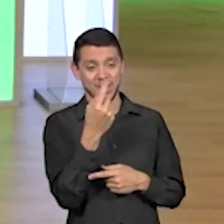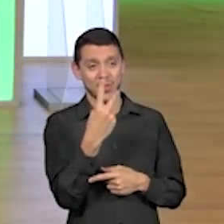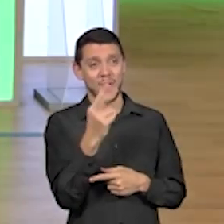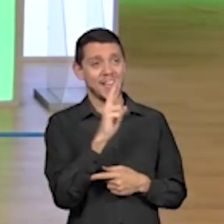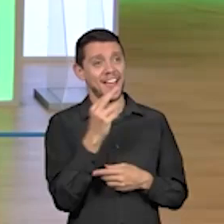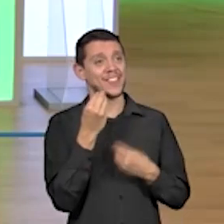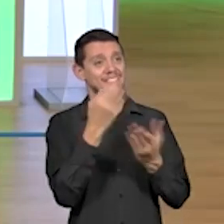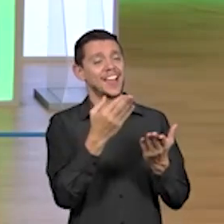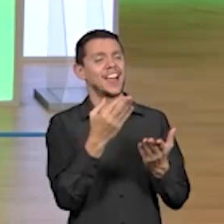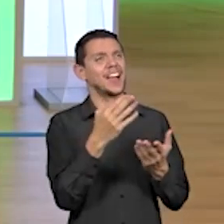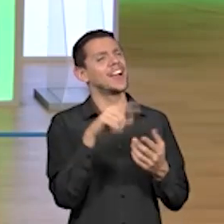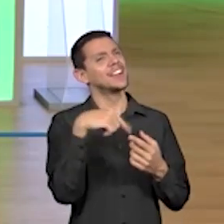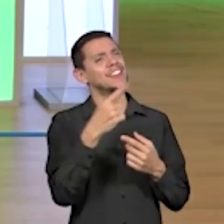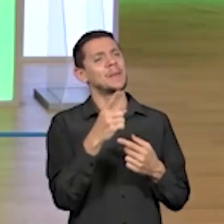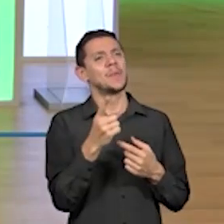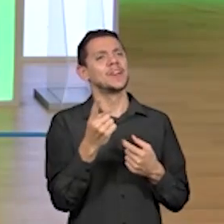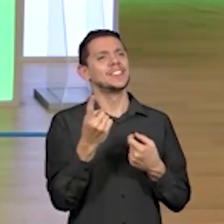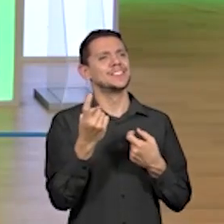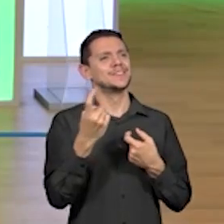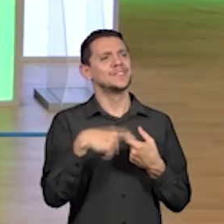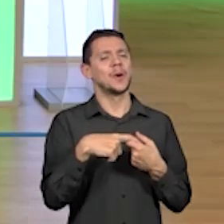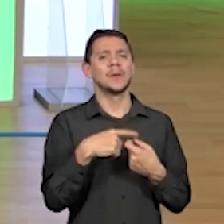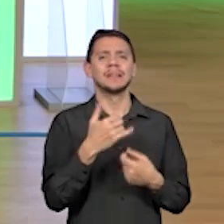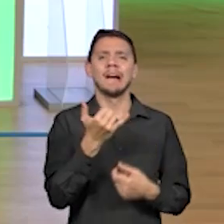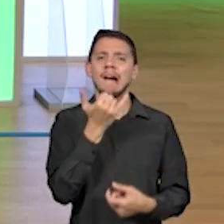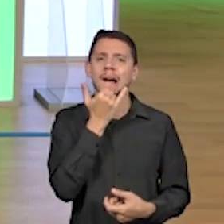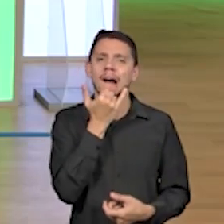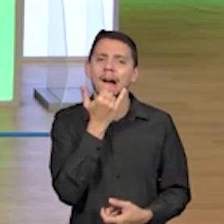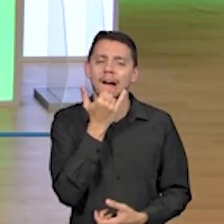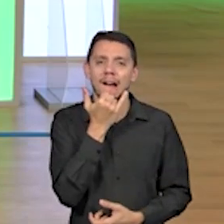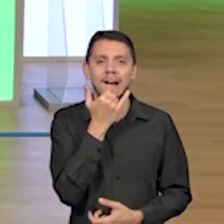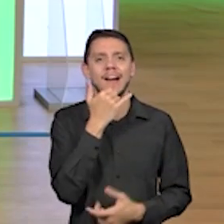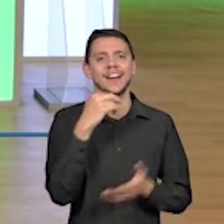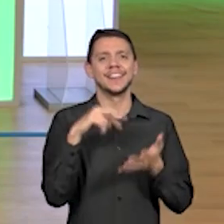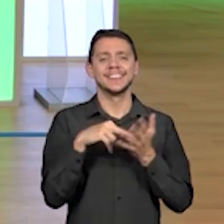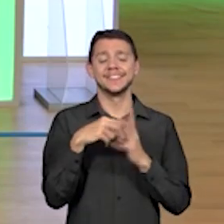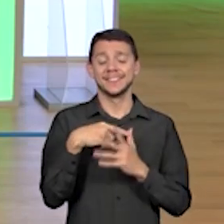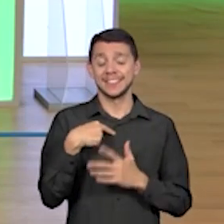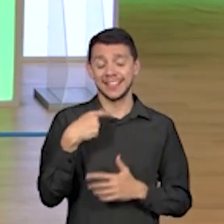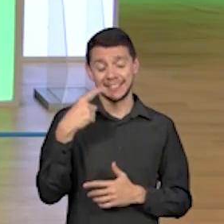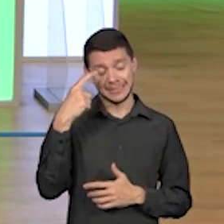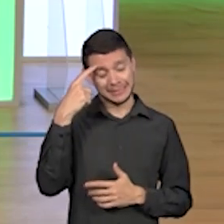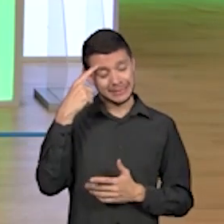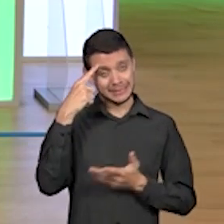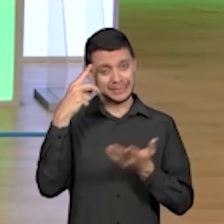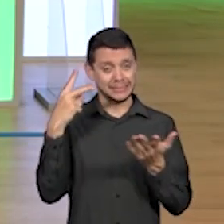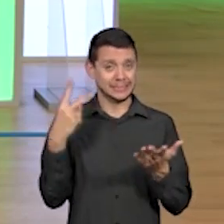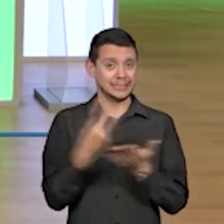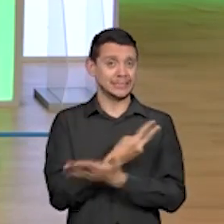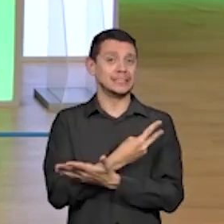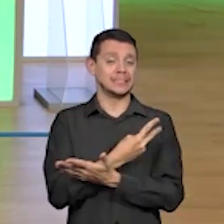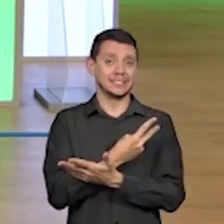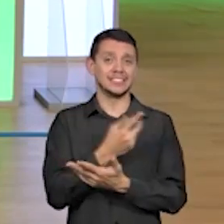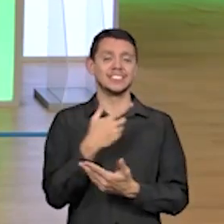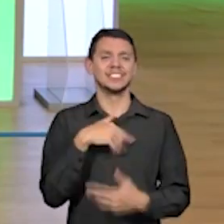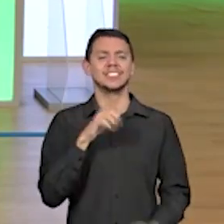aí ele volta depois pedindo desculpa, porque ele tinha entendido totalmente errado. Ele já estava saindo, já estava partindo,